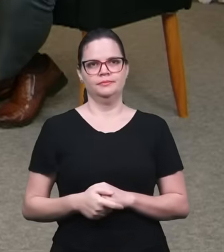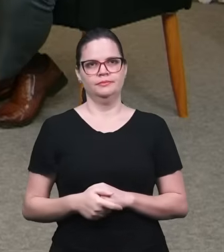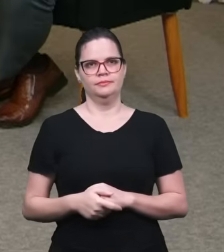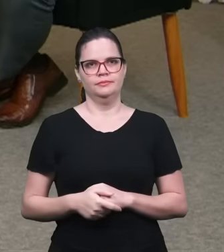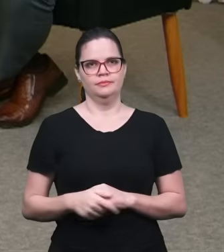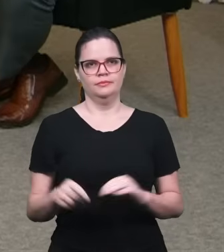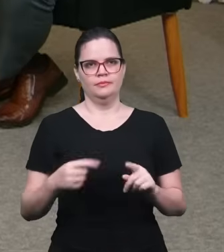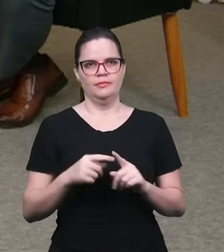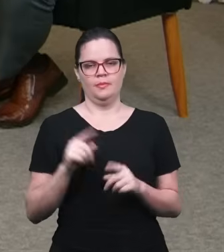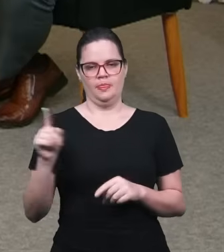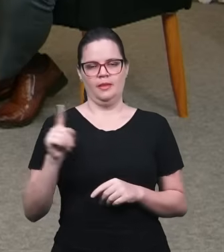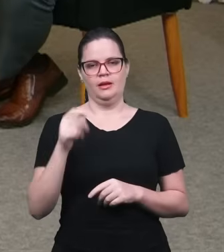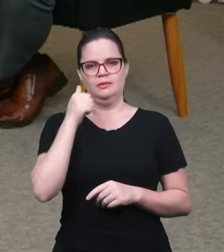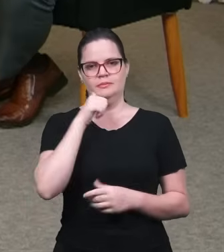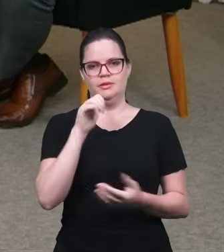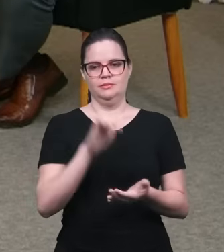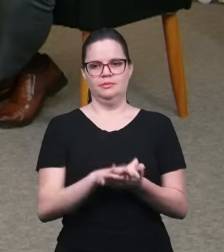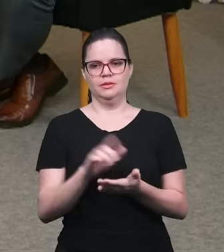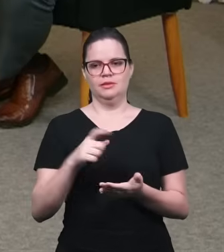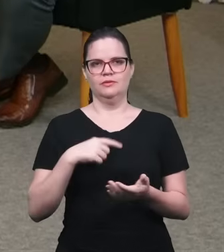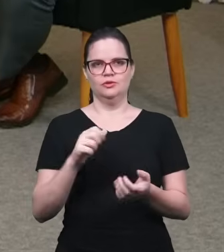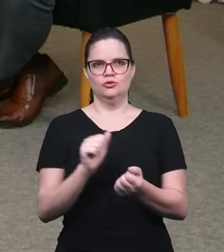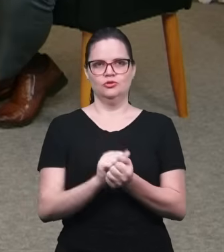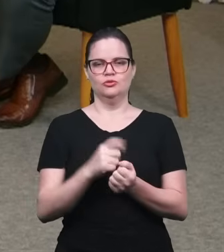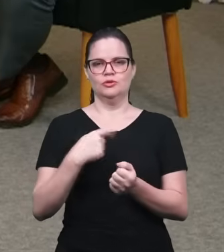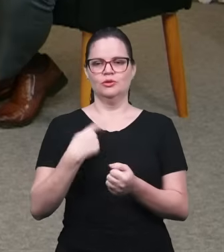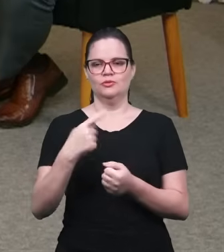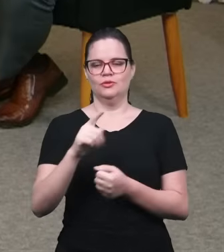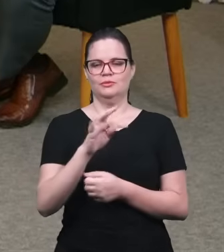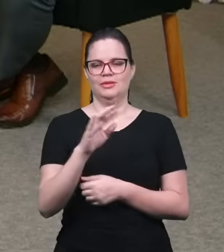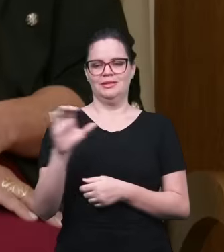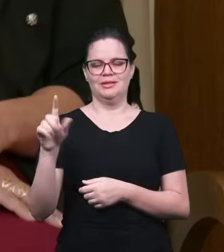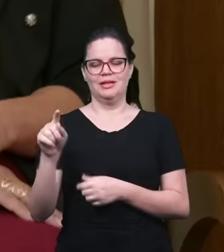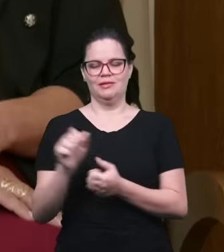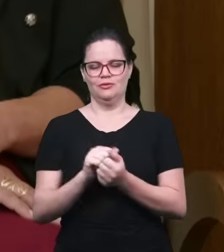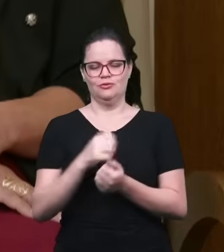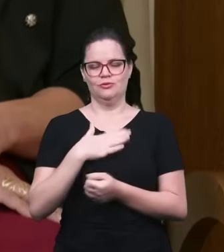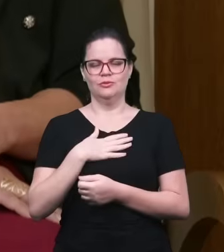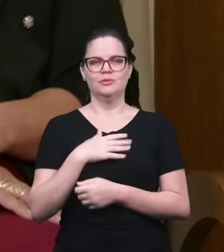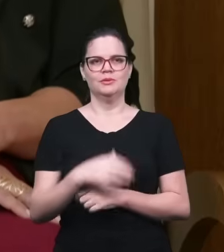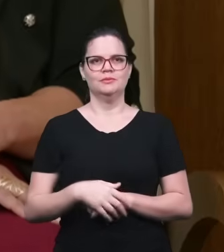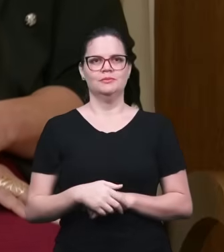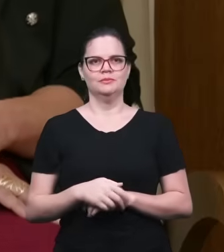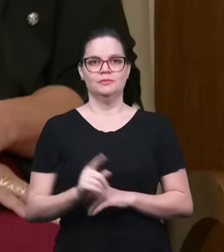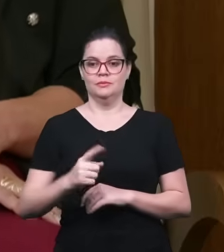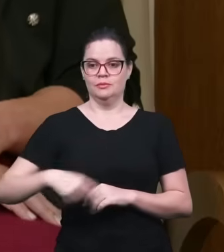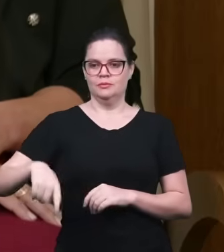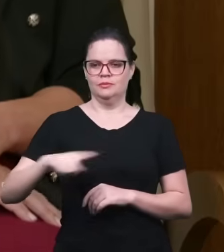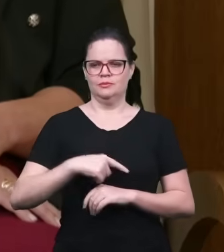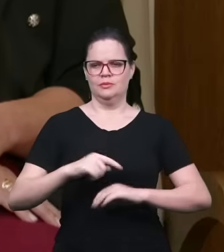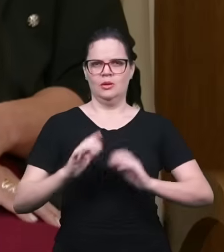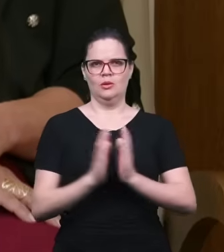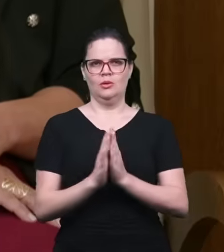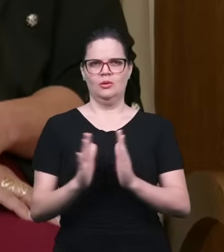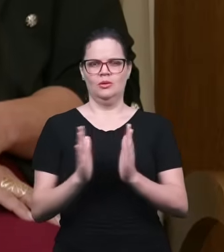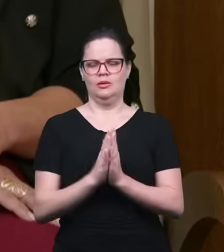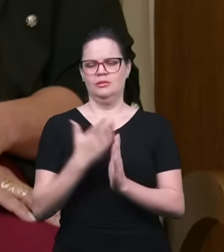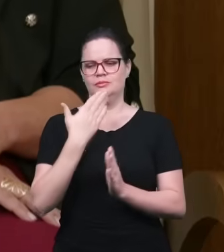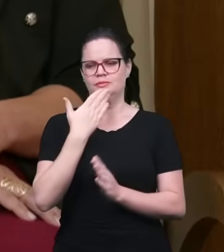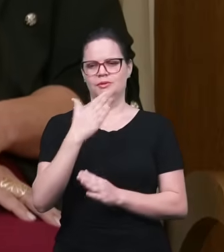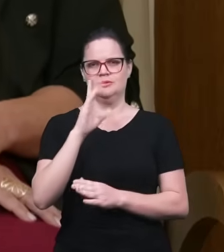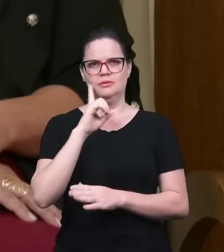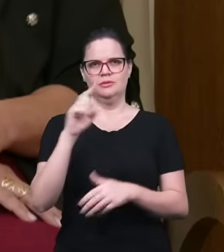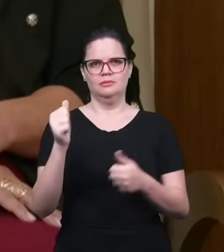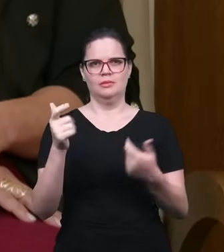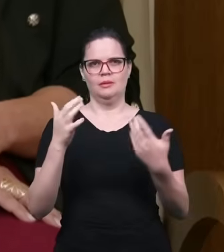a Gisele estava até no dia que foi entregar o trabalho de conclusão, né, Gisele? Nós tínhamos orado tanto, a gente busca tanto a bênção do Senhor nesse